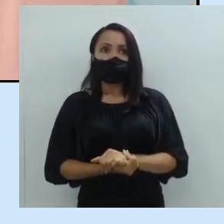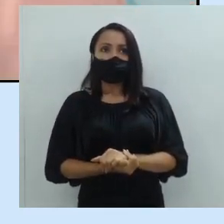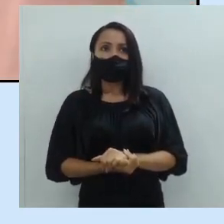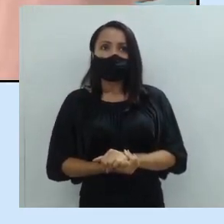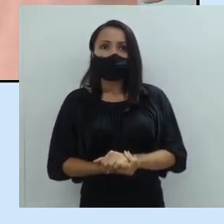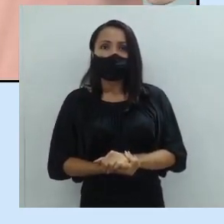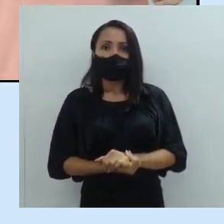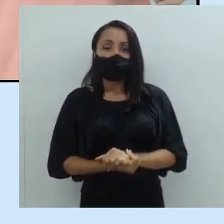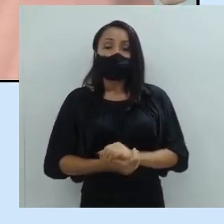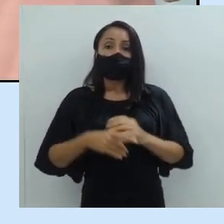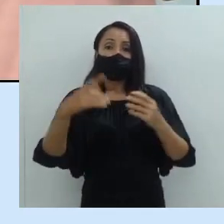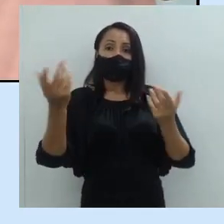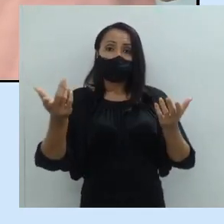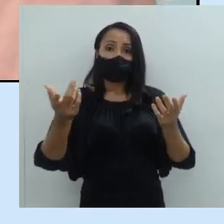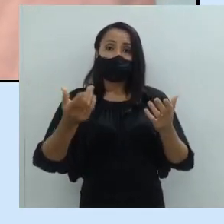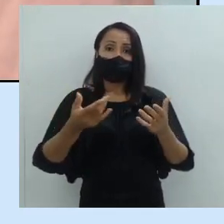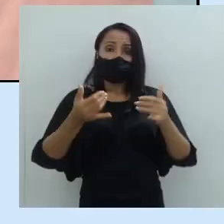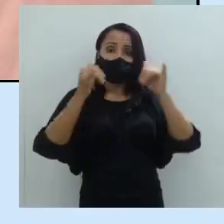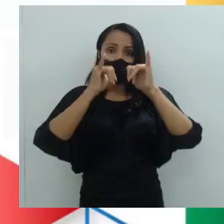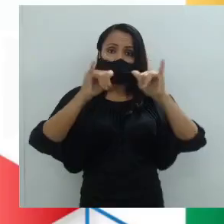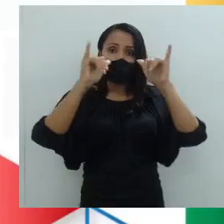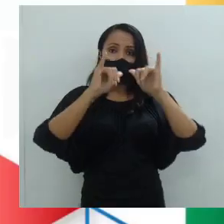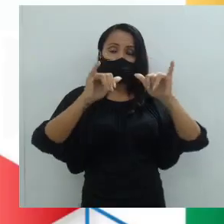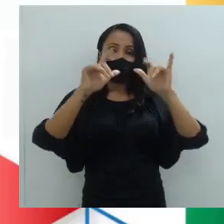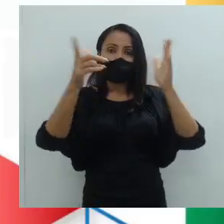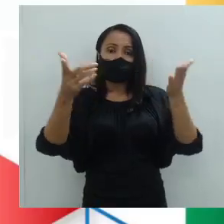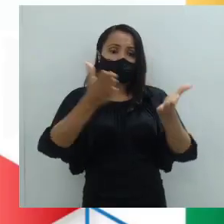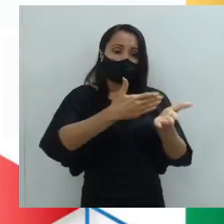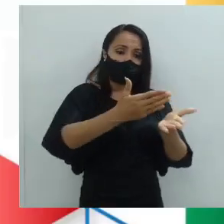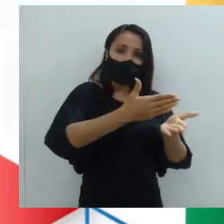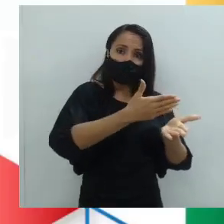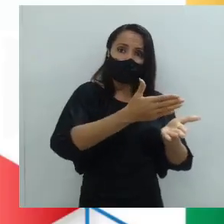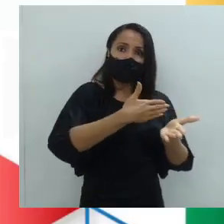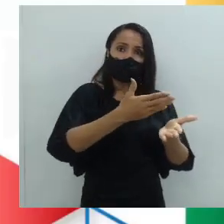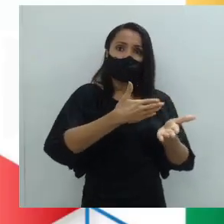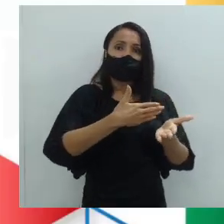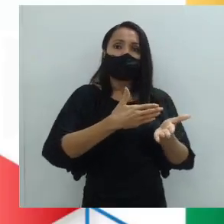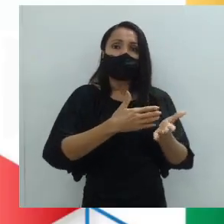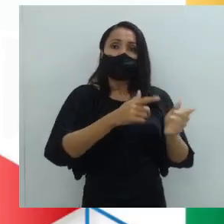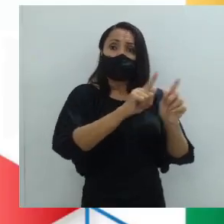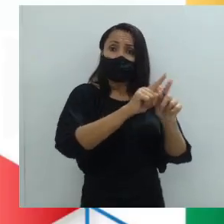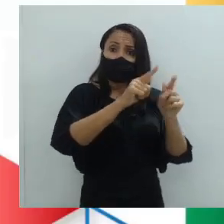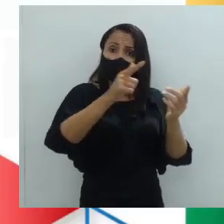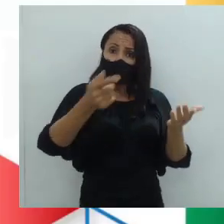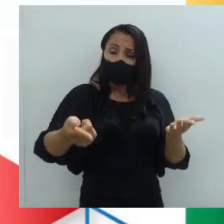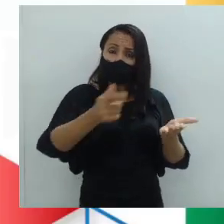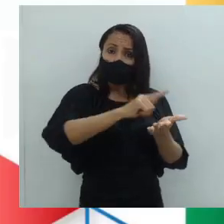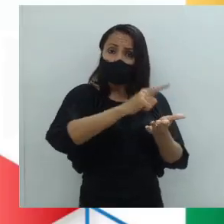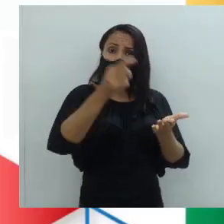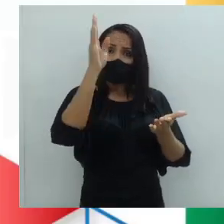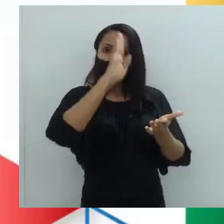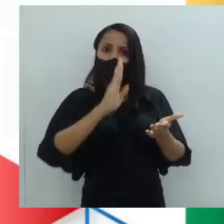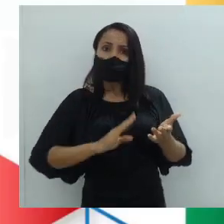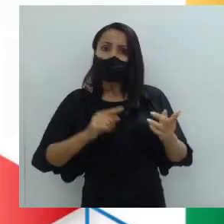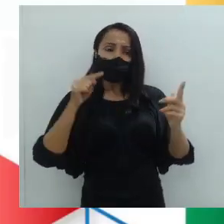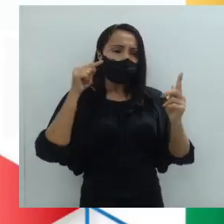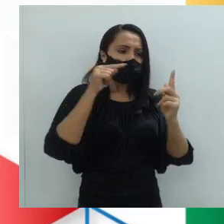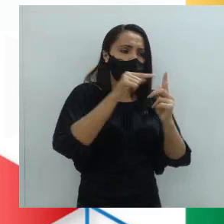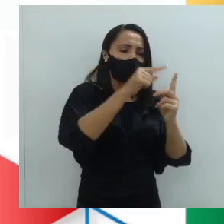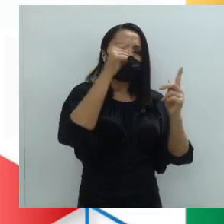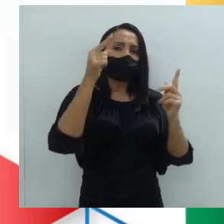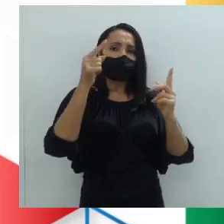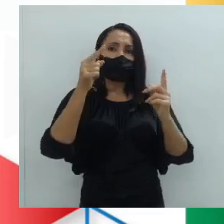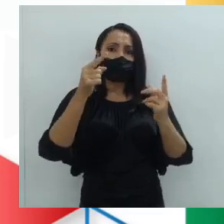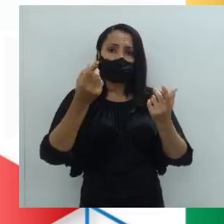aqui. A propaganda versa sobre um caderno do Jornal do Brasil, cujo objetivo é